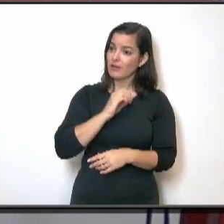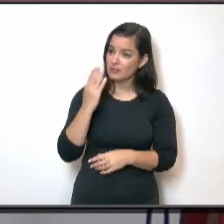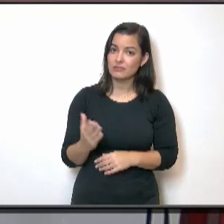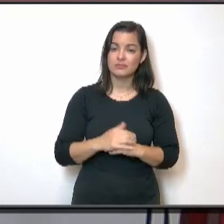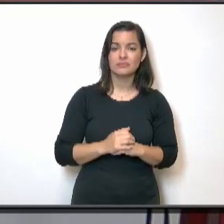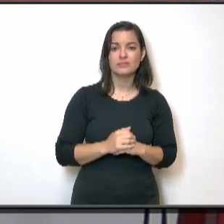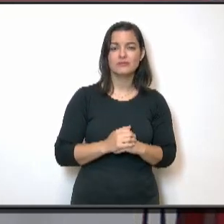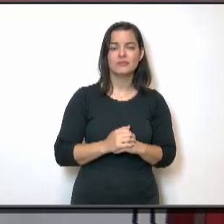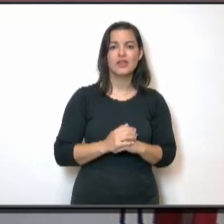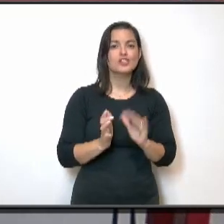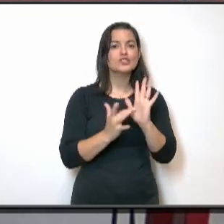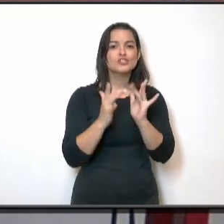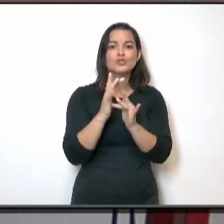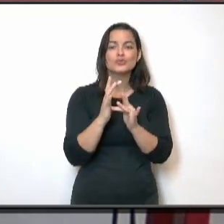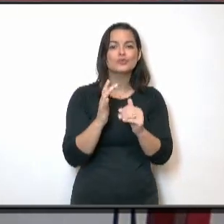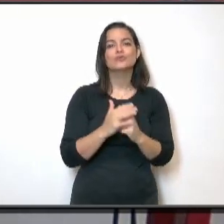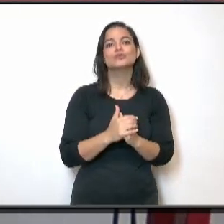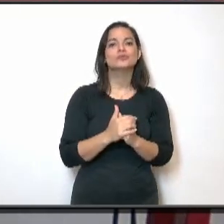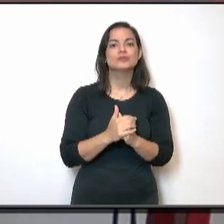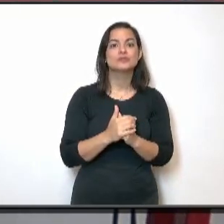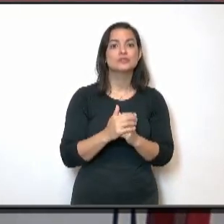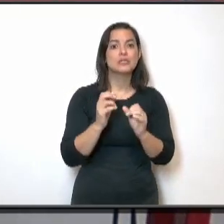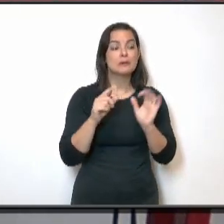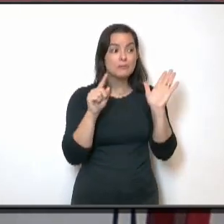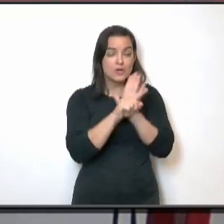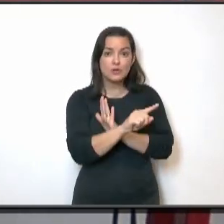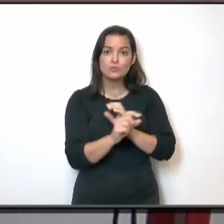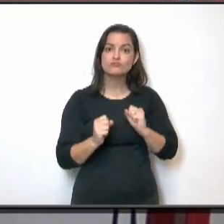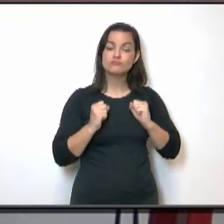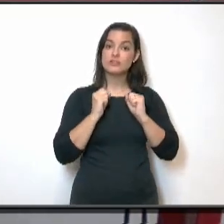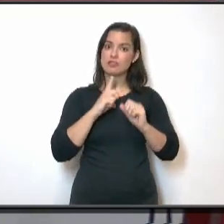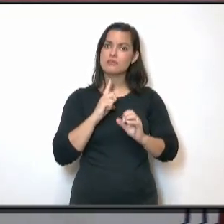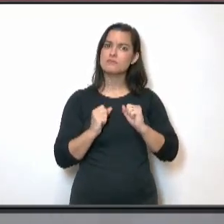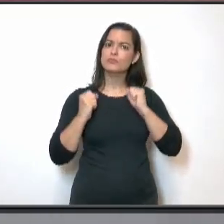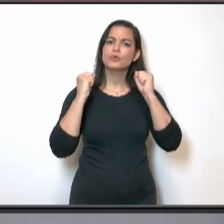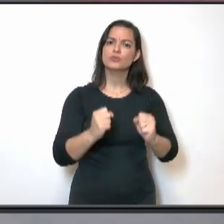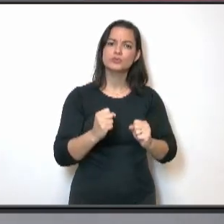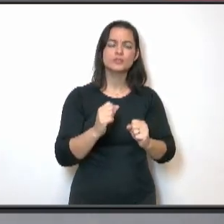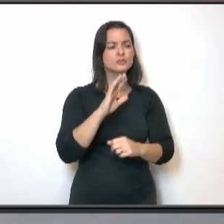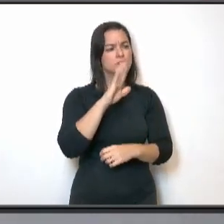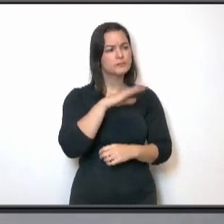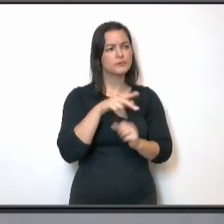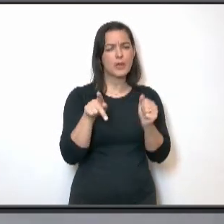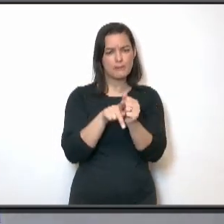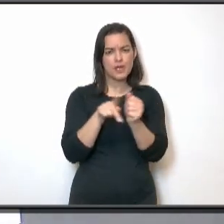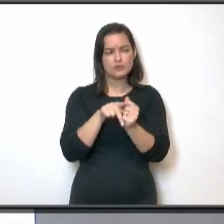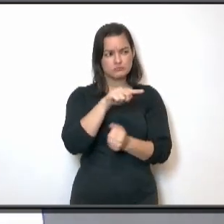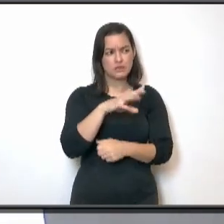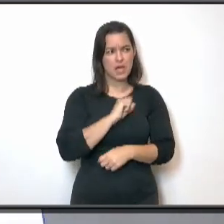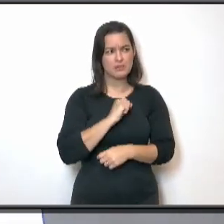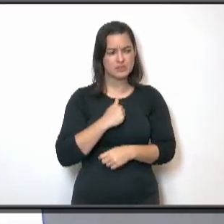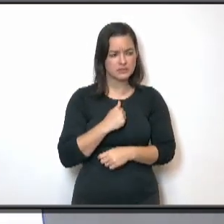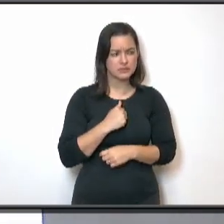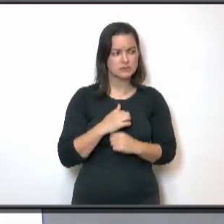A pergunta de Jesus aqui, irmãos, ela é muito poderosa. E Jesus pergunta: Pedro, você me ama? Ele